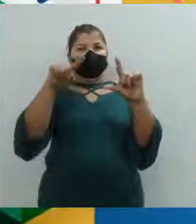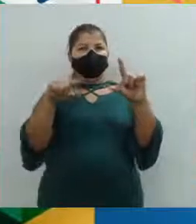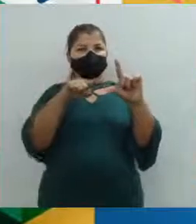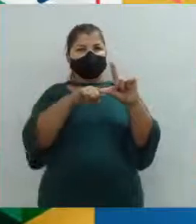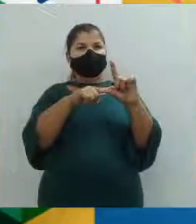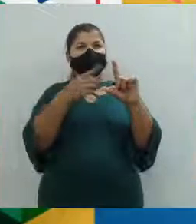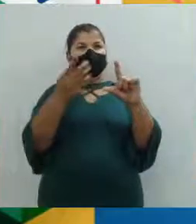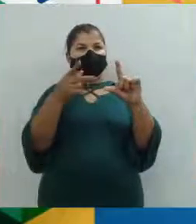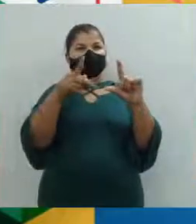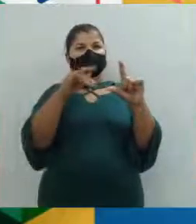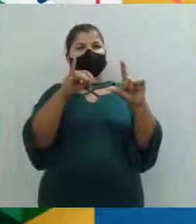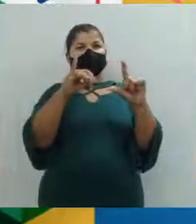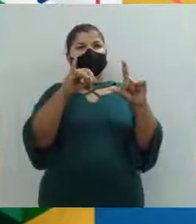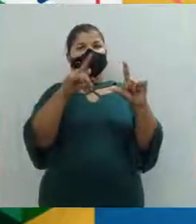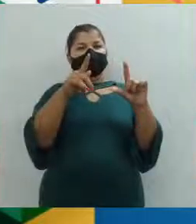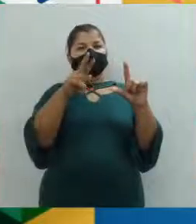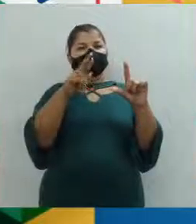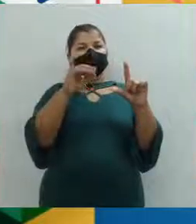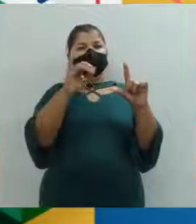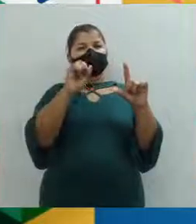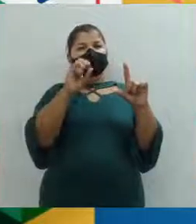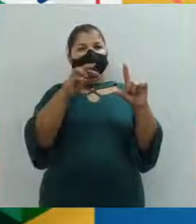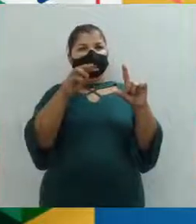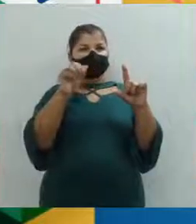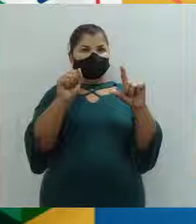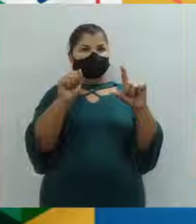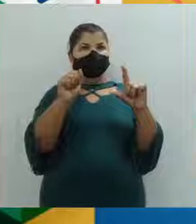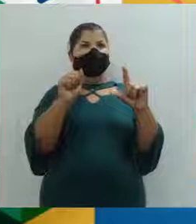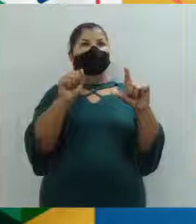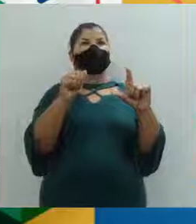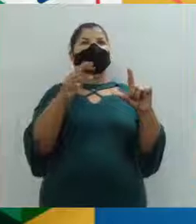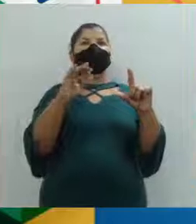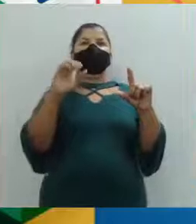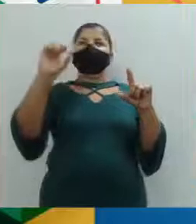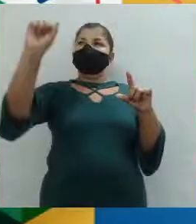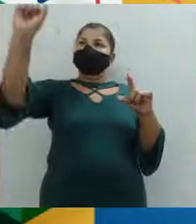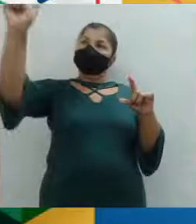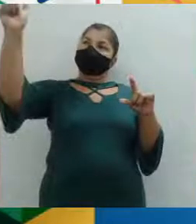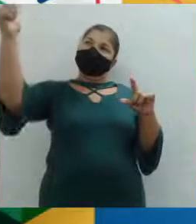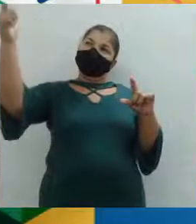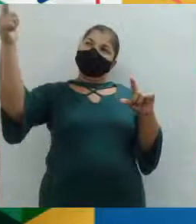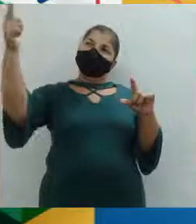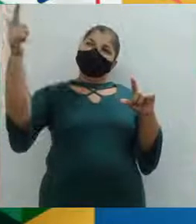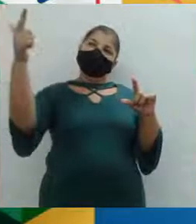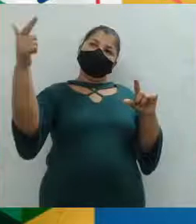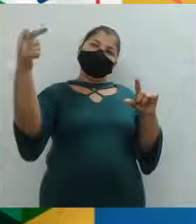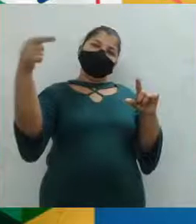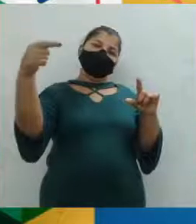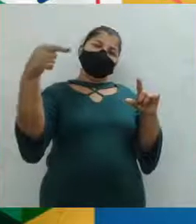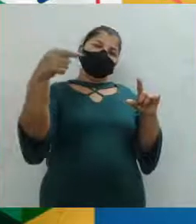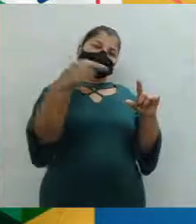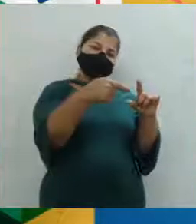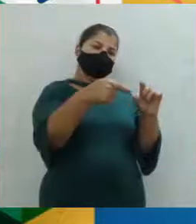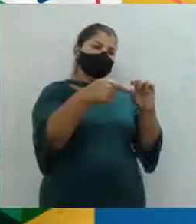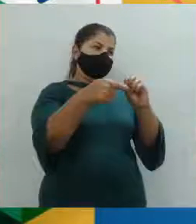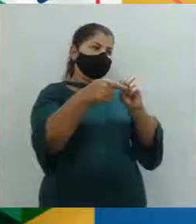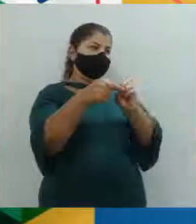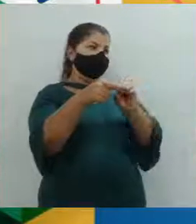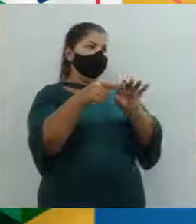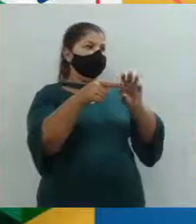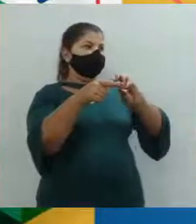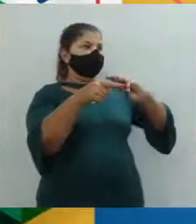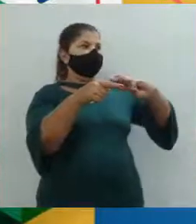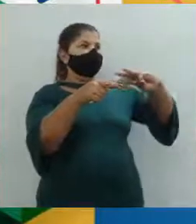nesse pedestal no centro da sala, né? Então a luz do sol está passando nesse prisma e está